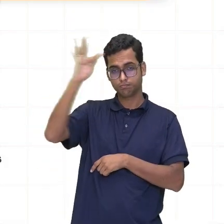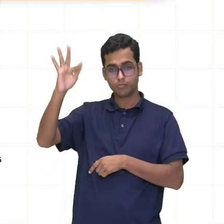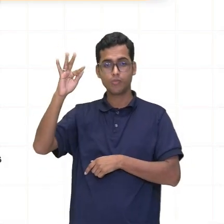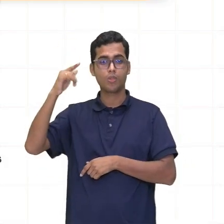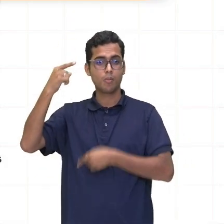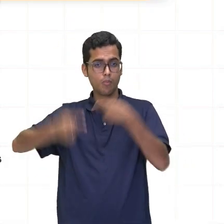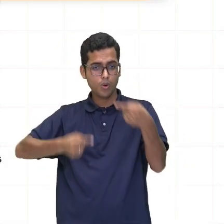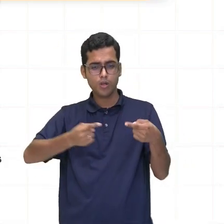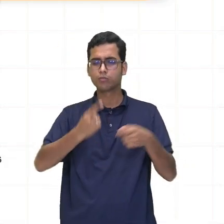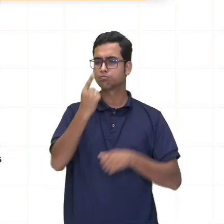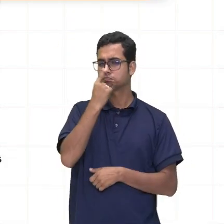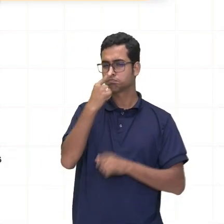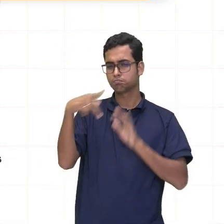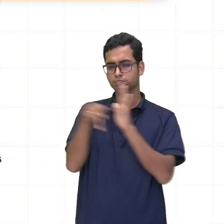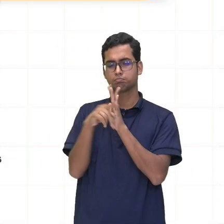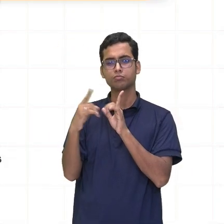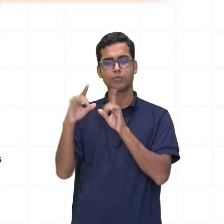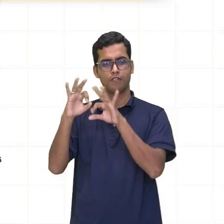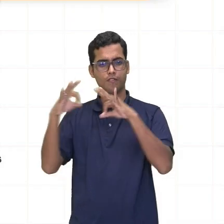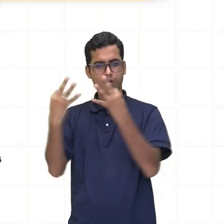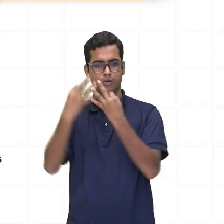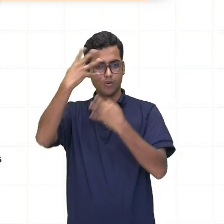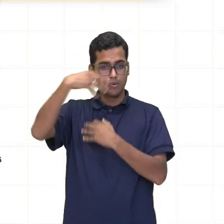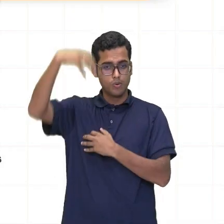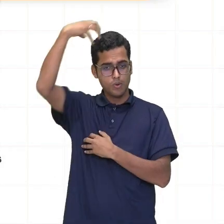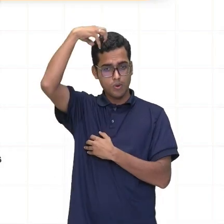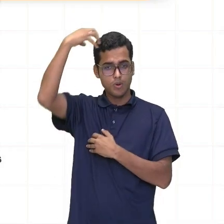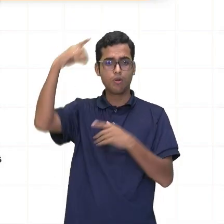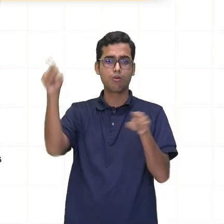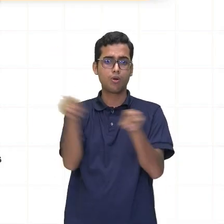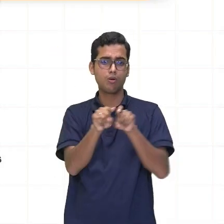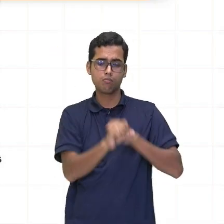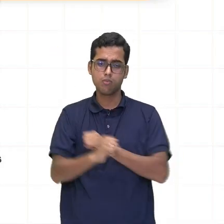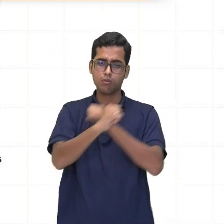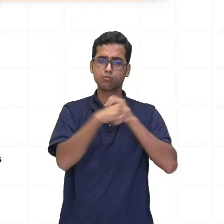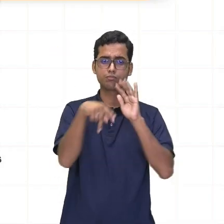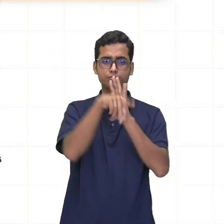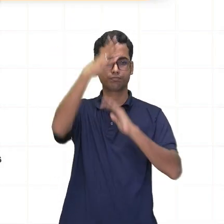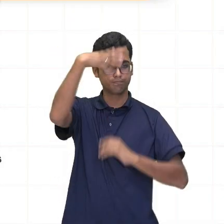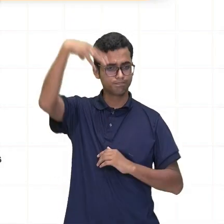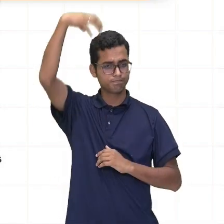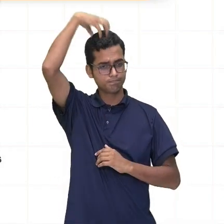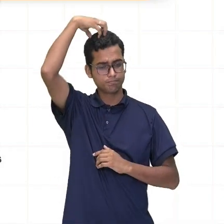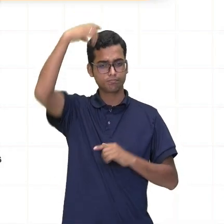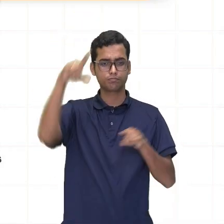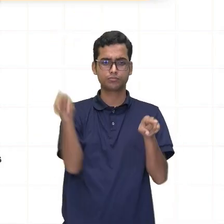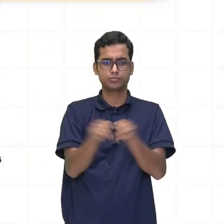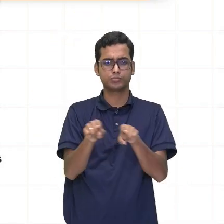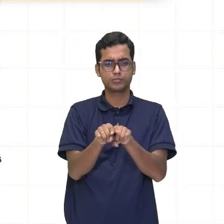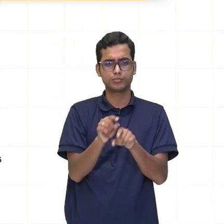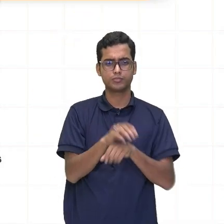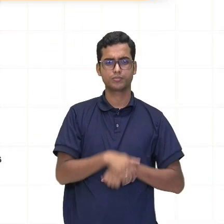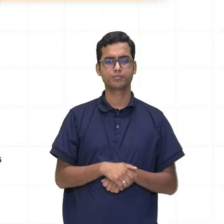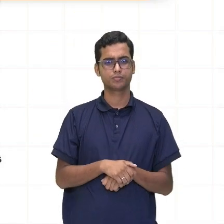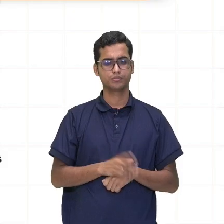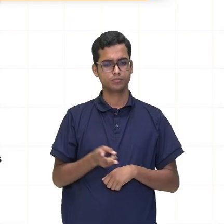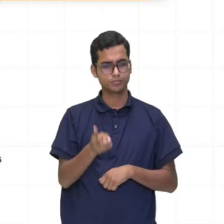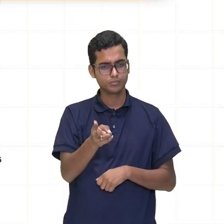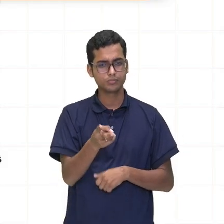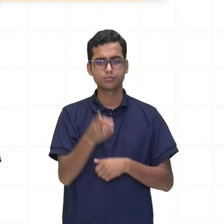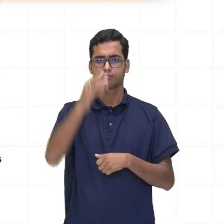real e vai defender até o fim da sua vida a monarquia. Era empirista, ou seja, para